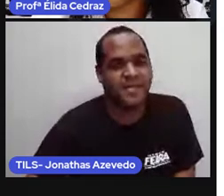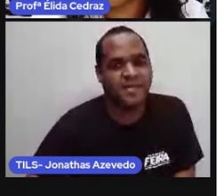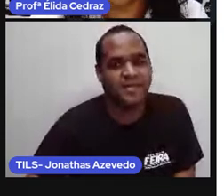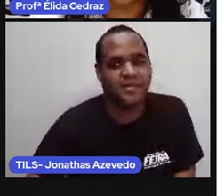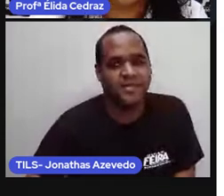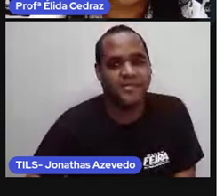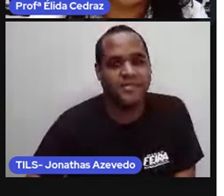Tchau. Tchau.